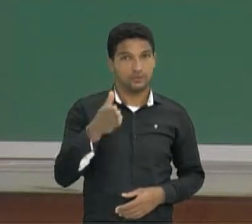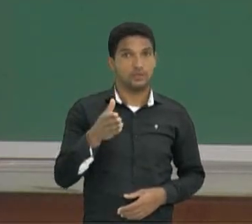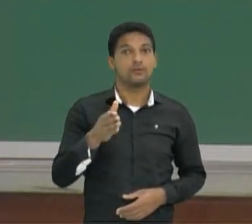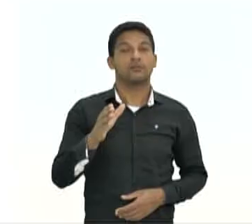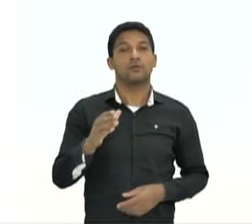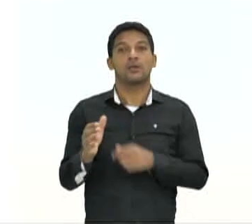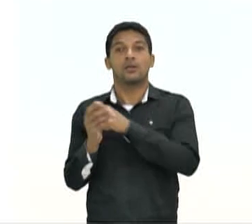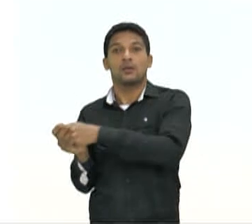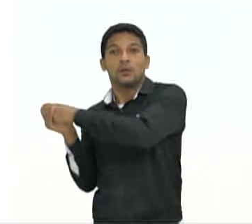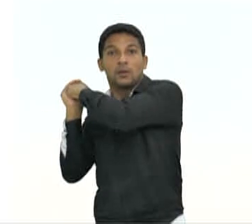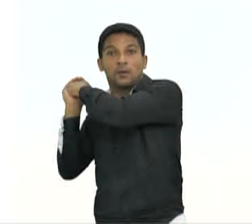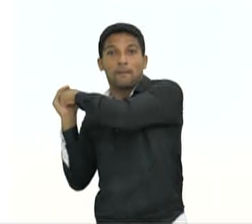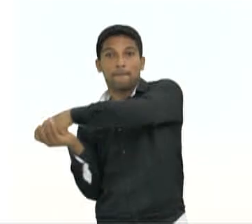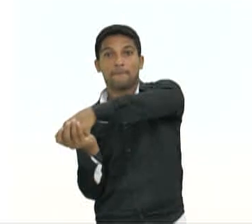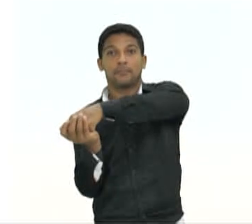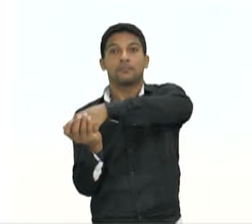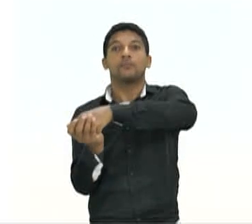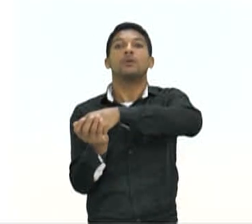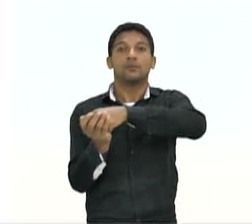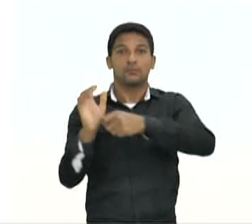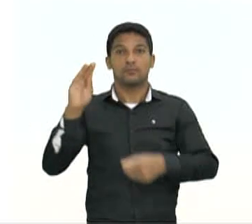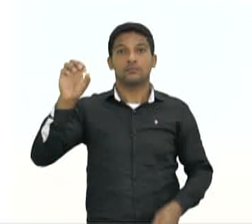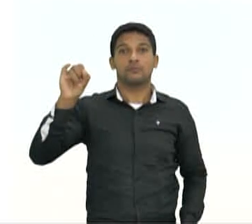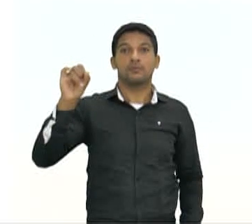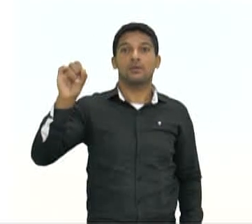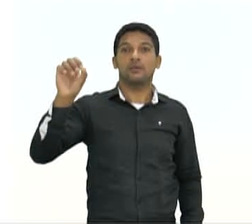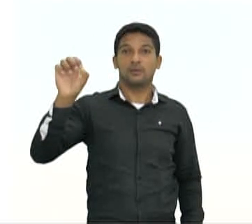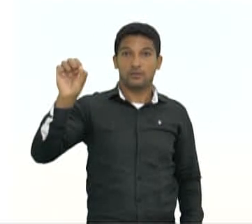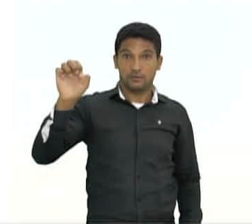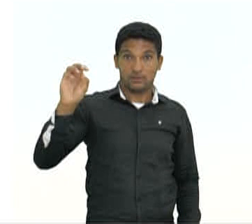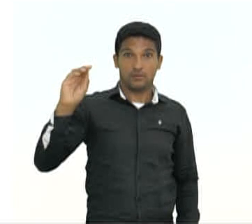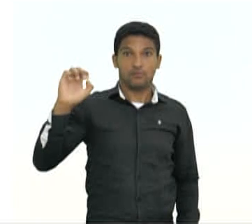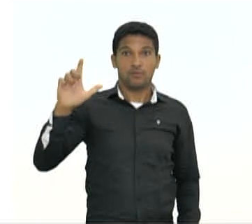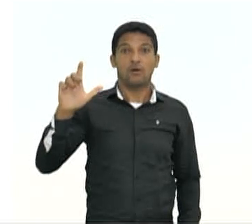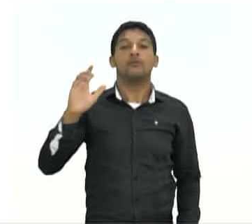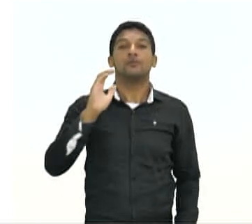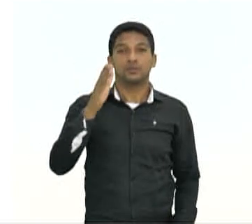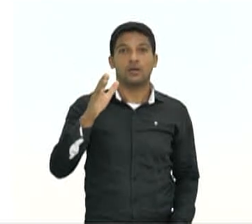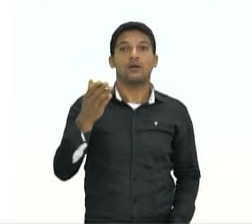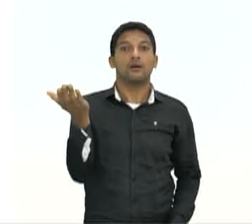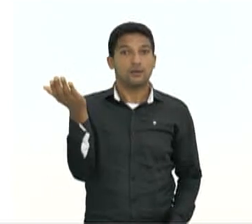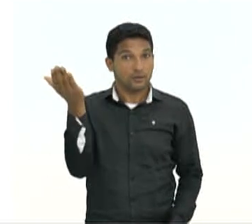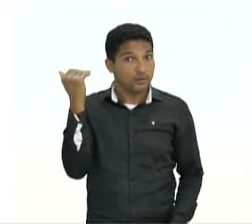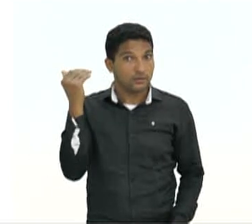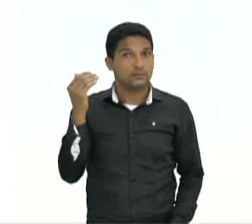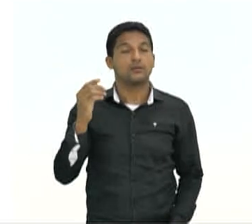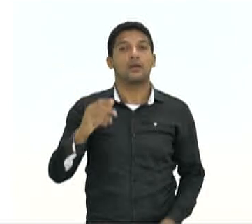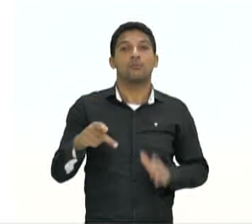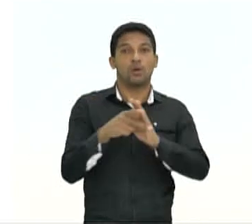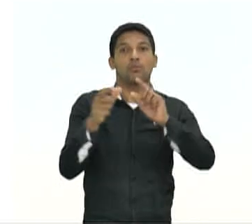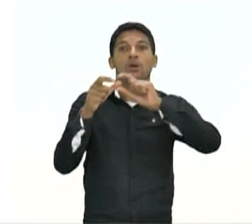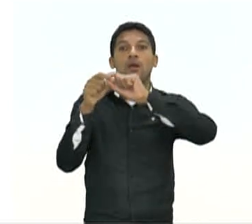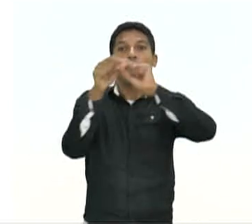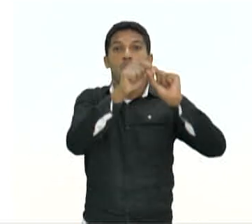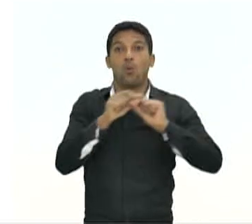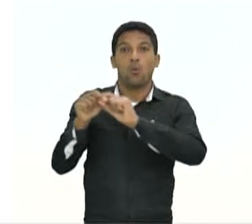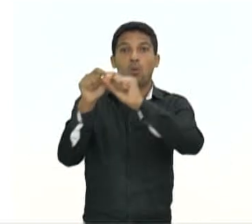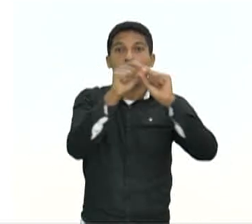né? Então ele foi exibido nas Olimpíadas de 1912. Ele entrou novamente nas Olimpíadas em Barcelona